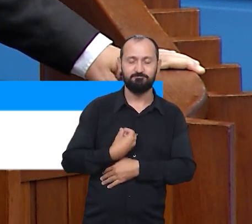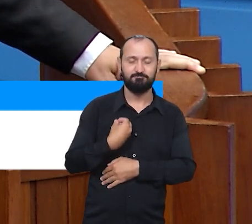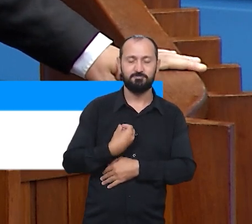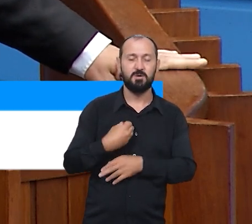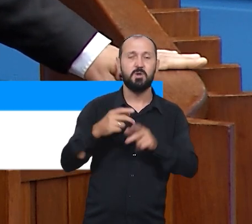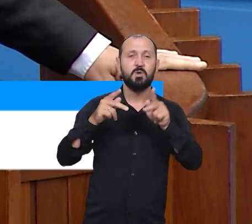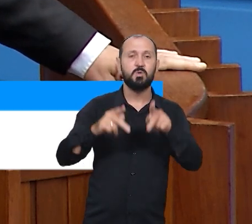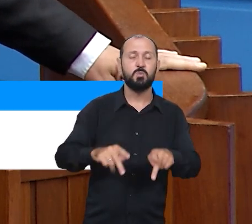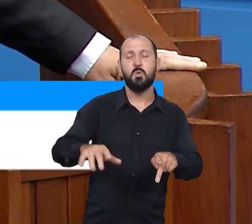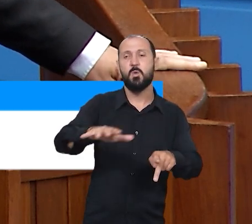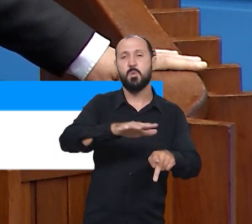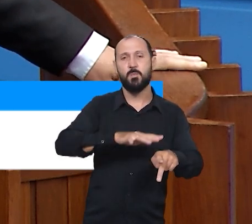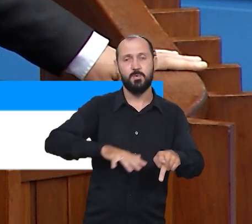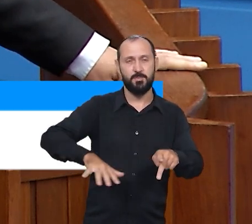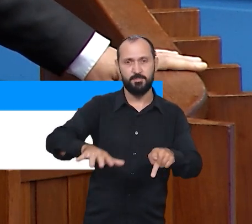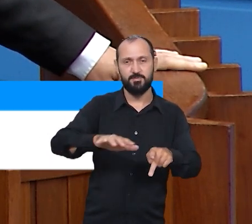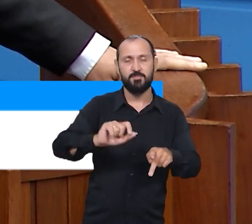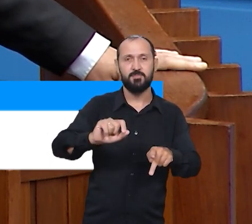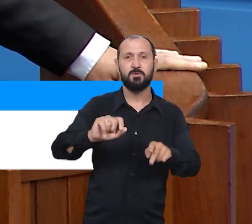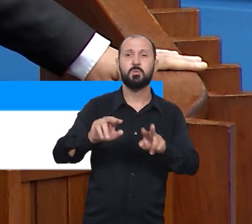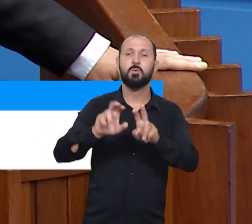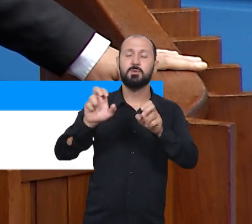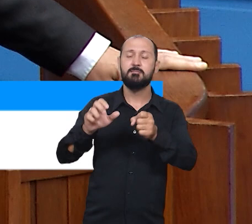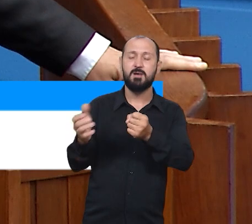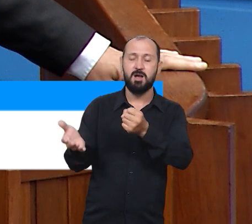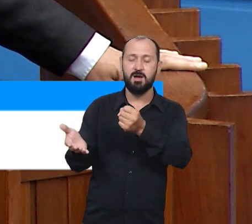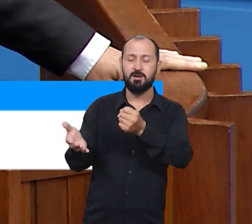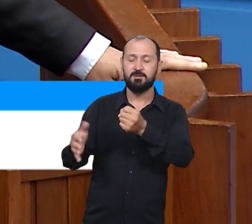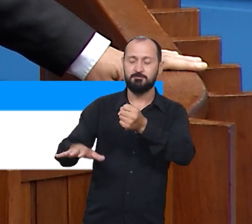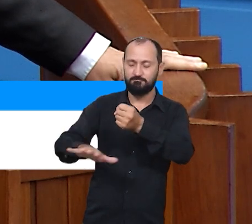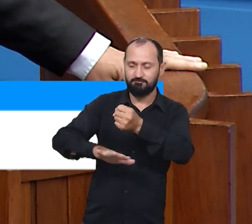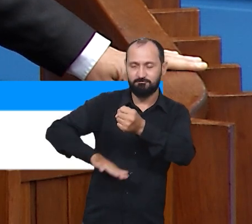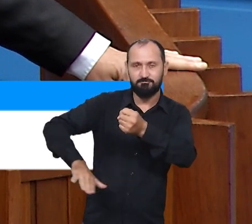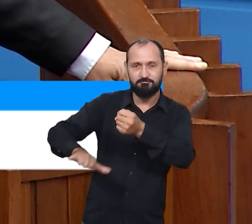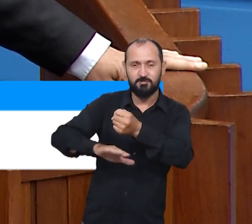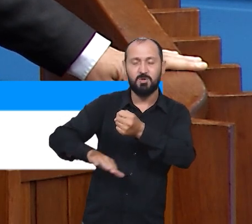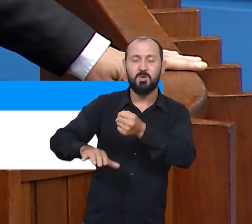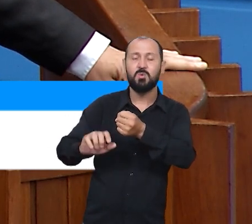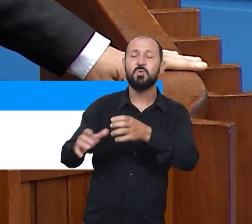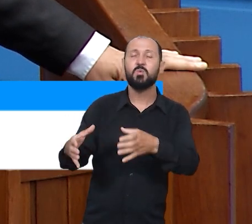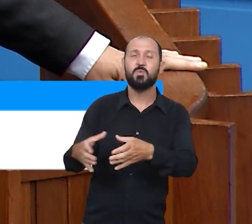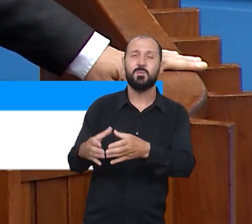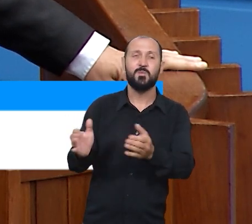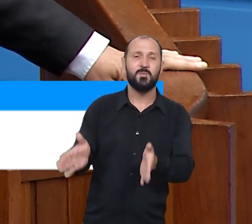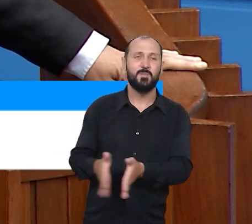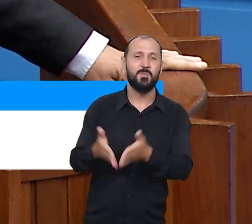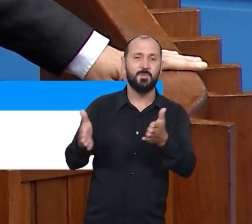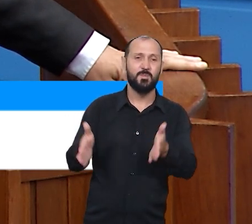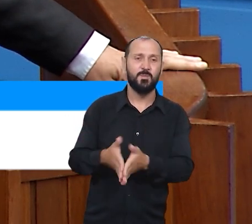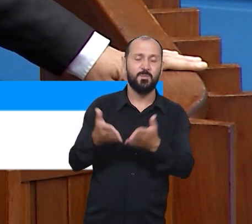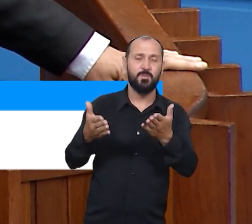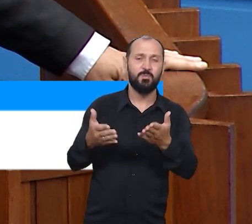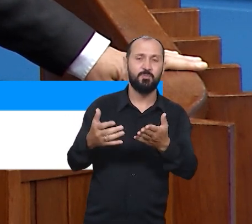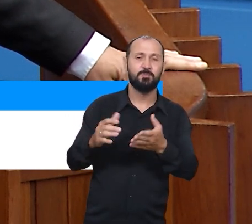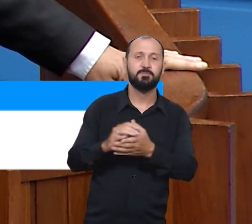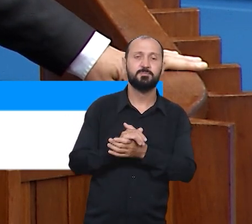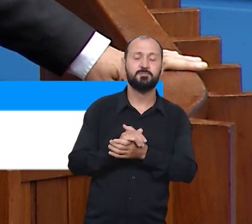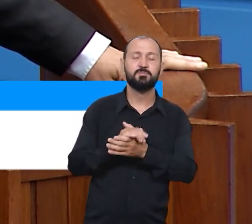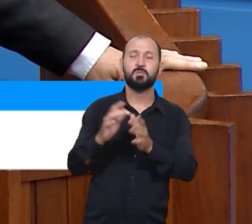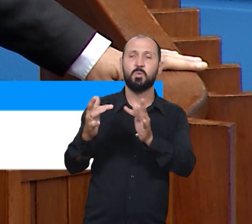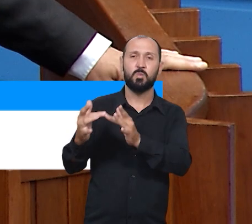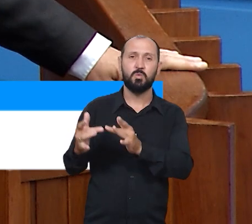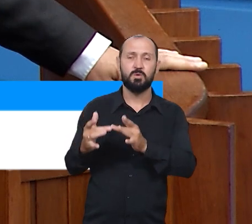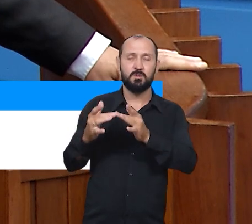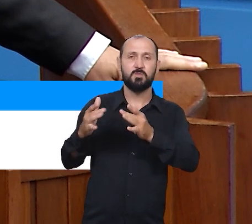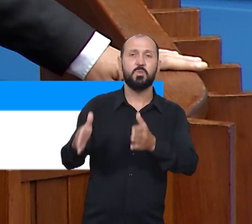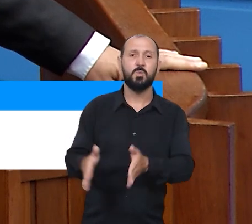nossa população, principalmente das camadas mais empobrecidas, compromisso que ele tinha com os